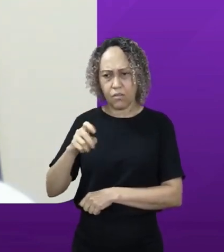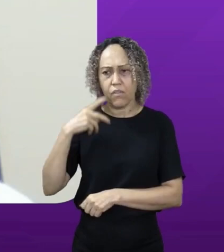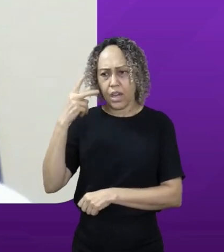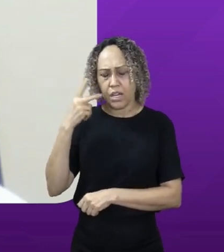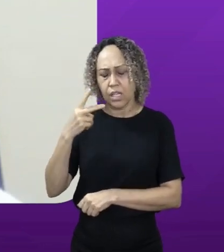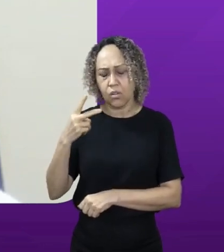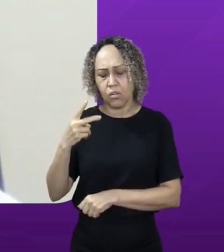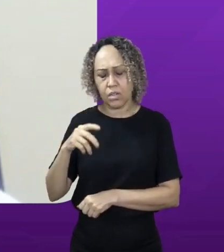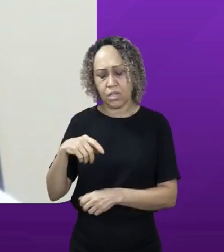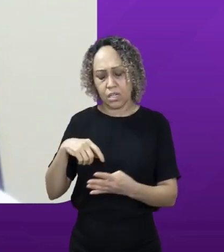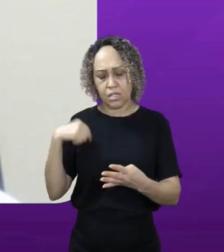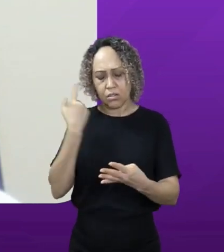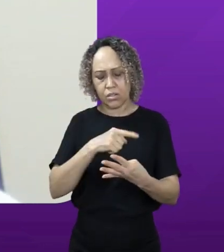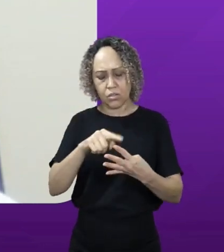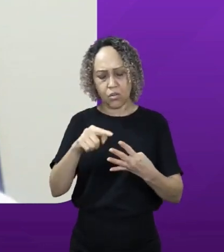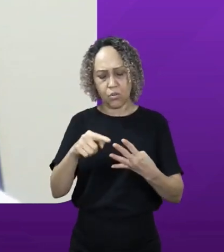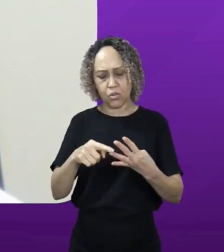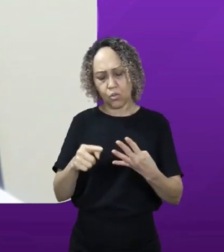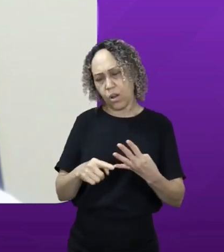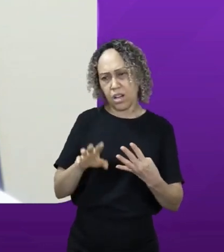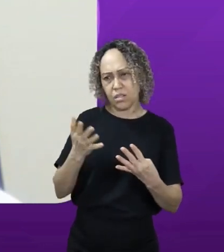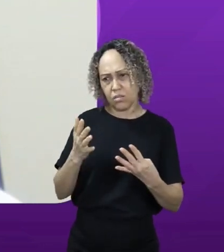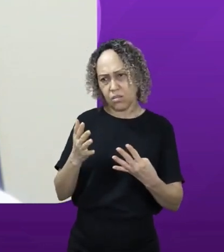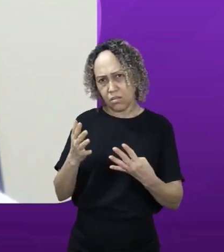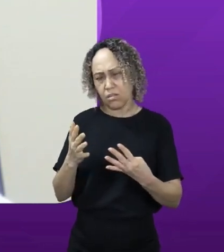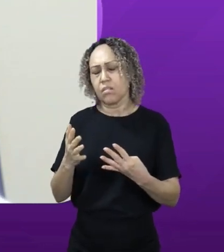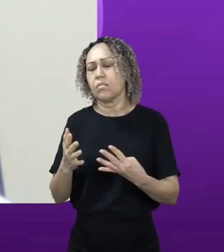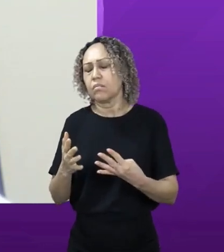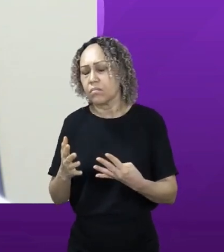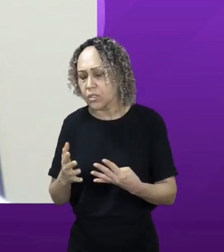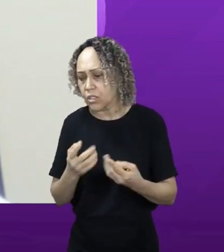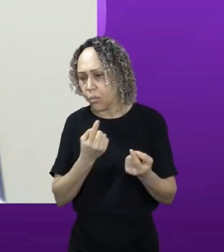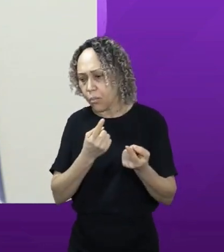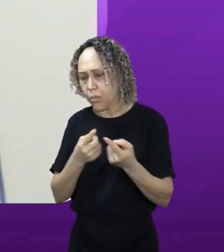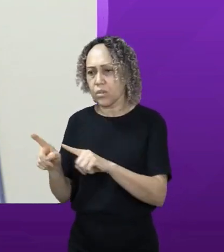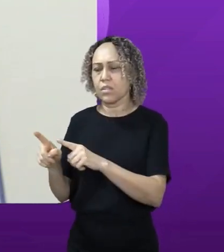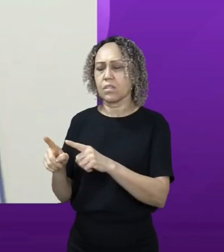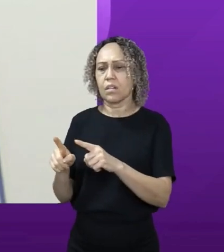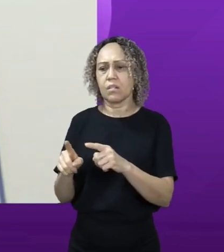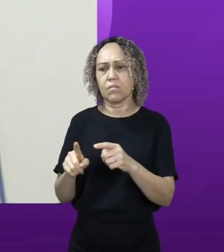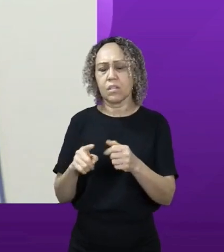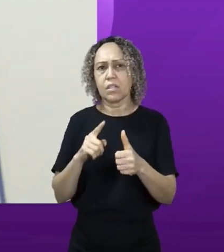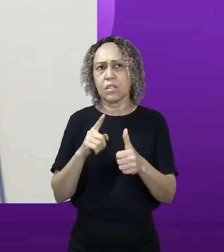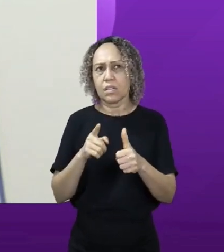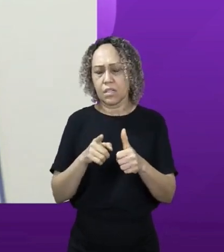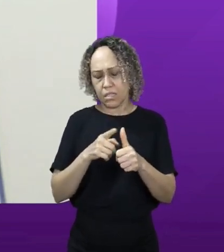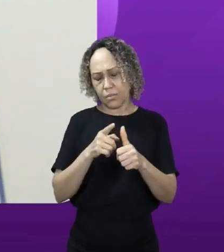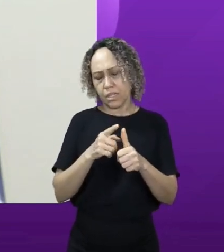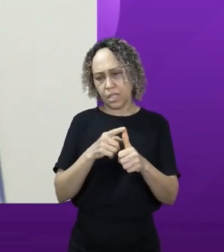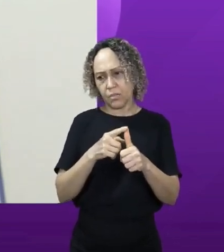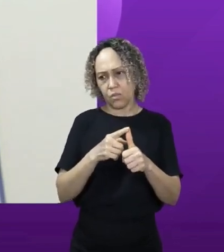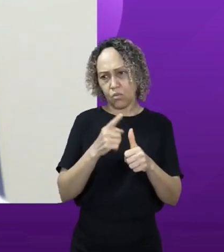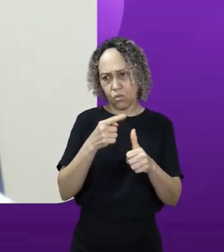Nós temos um contexto aqui de apenas 5 mulheres, somos 2 do PT, a vereadora do PSOL, mais outras 2 vereadoras